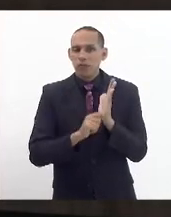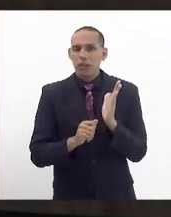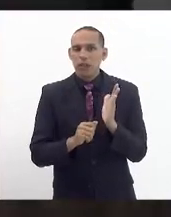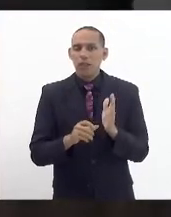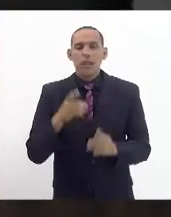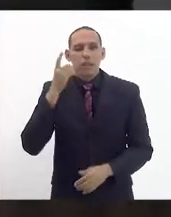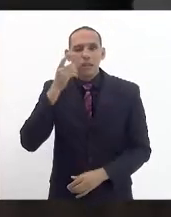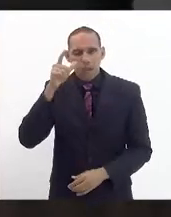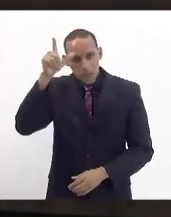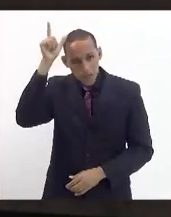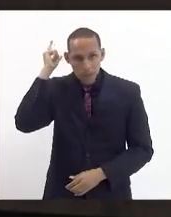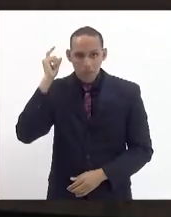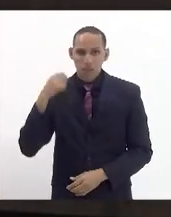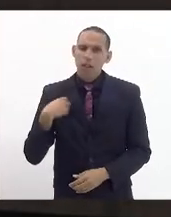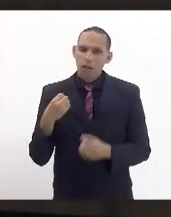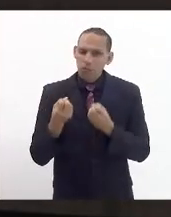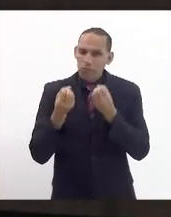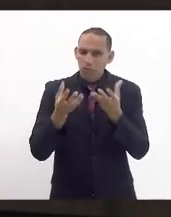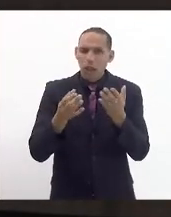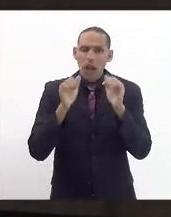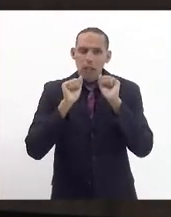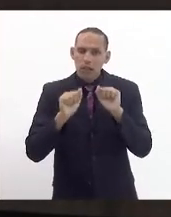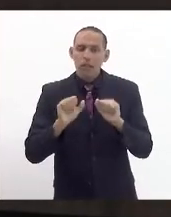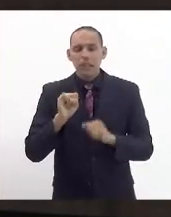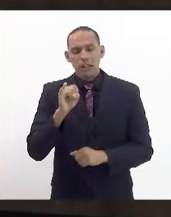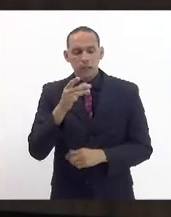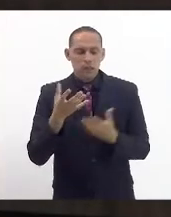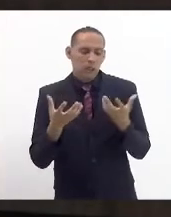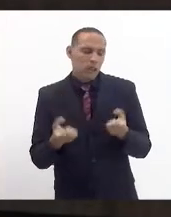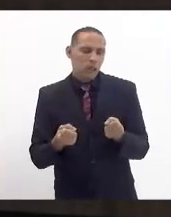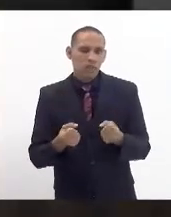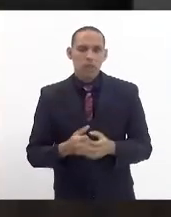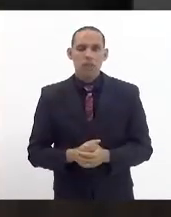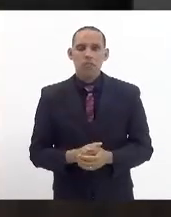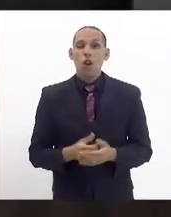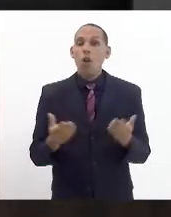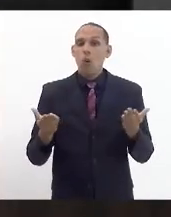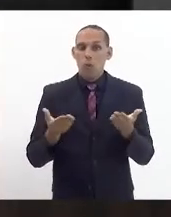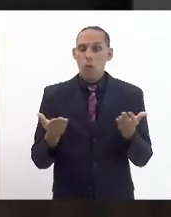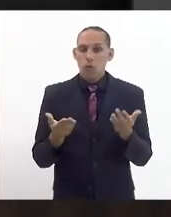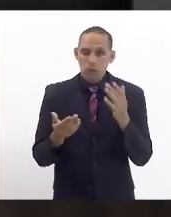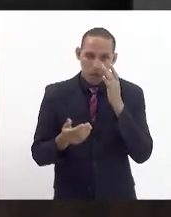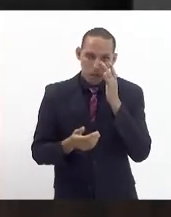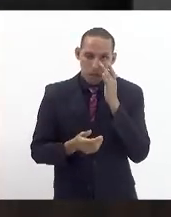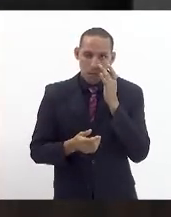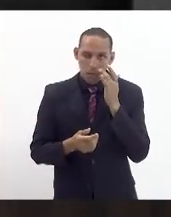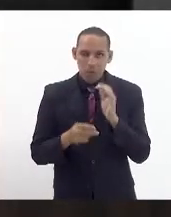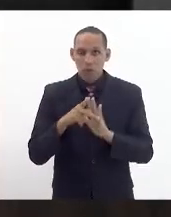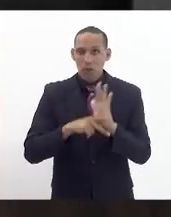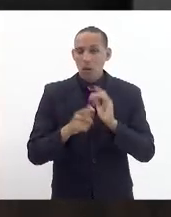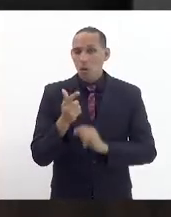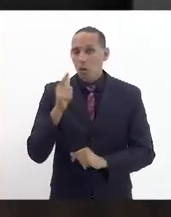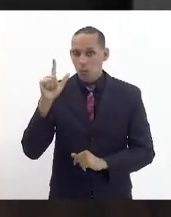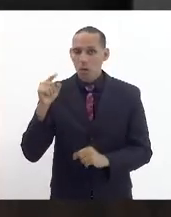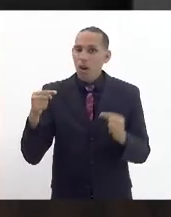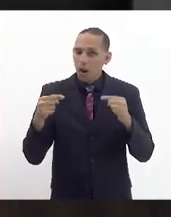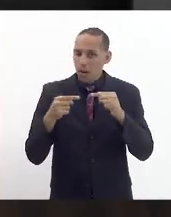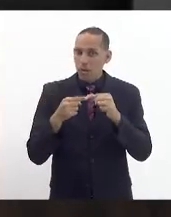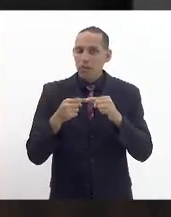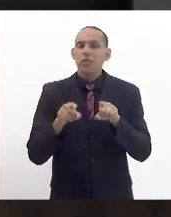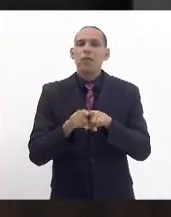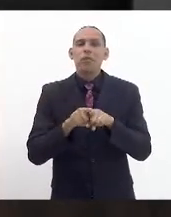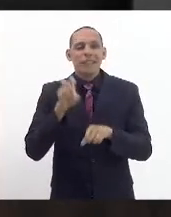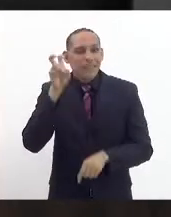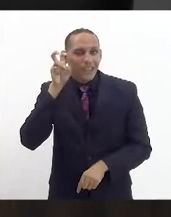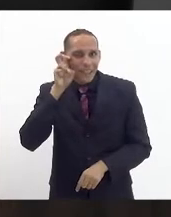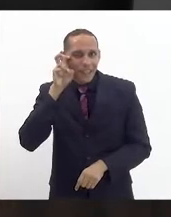Deputado Luiz. Que posso passar para a sua assessoria, se Vossa Excelência assim o desejar. Ainda hoje terei outro projeto no mesmo sentido e na quinta.